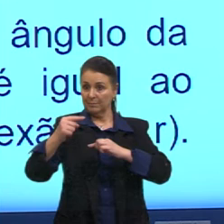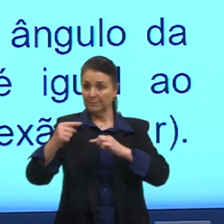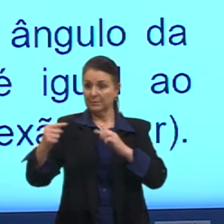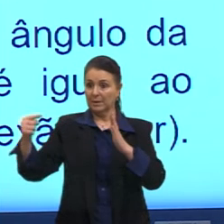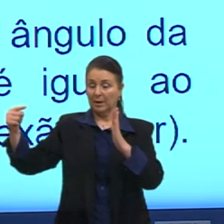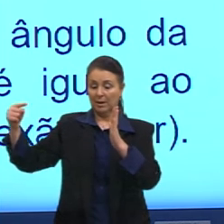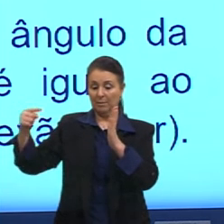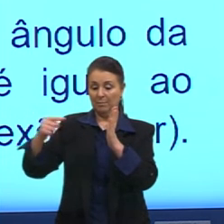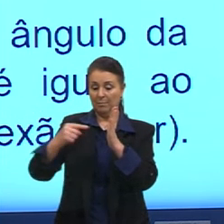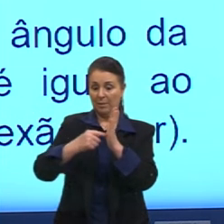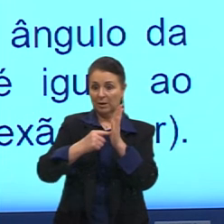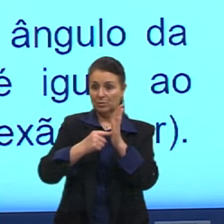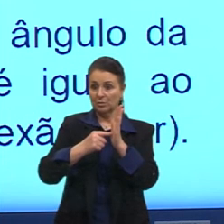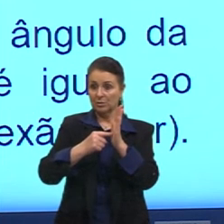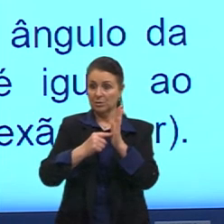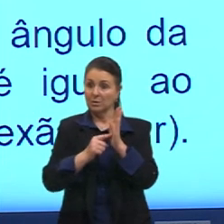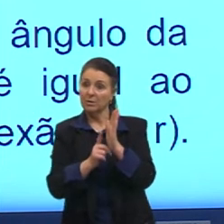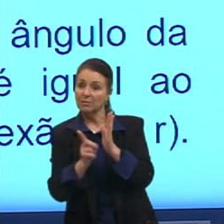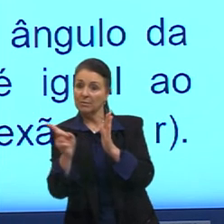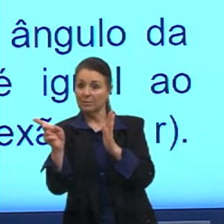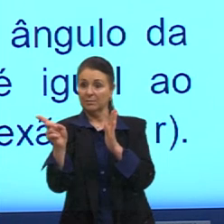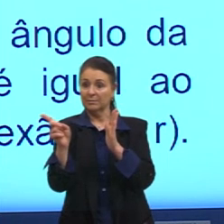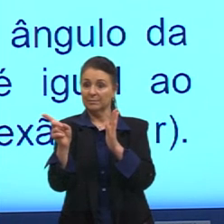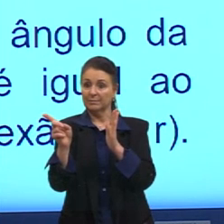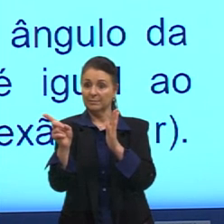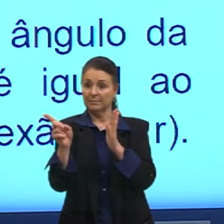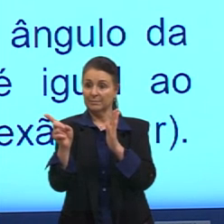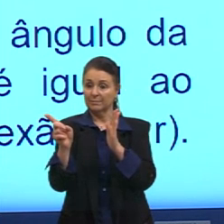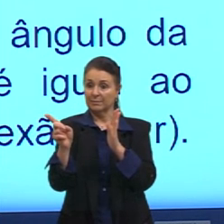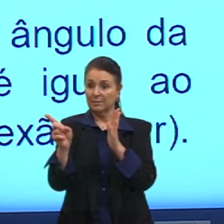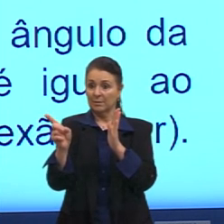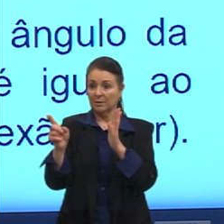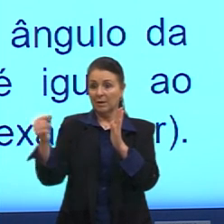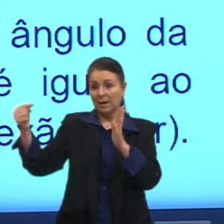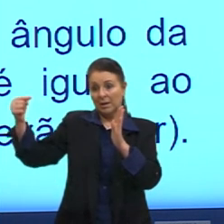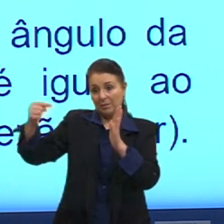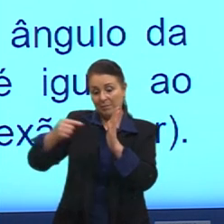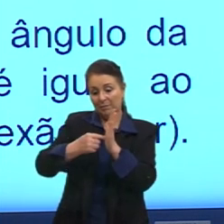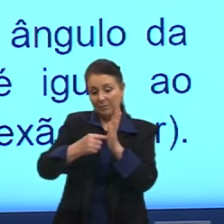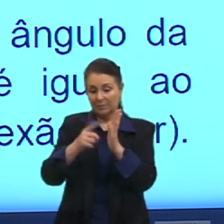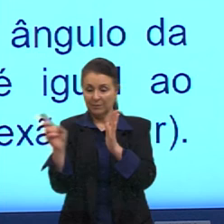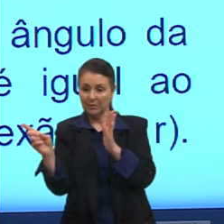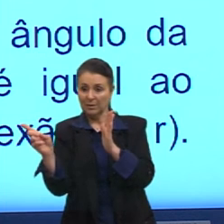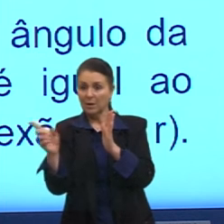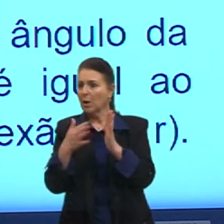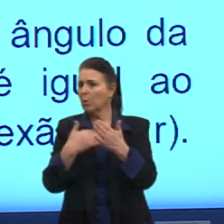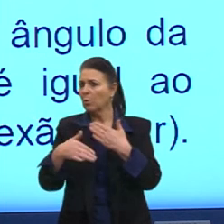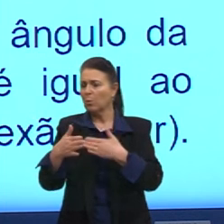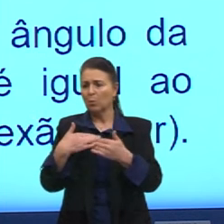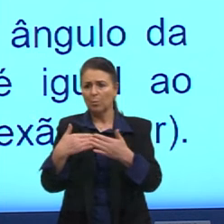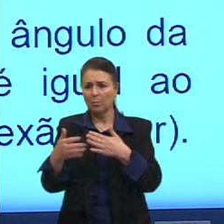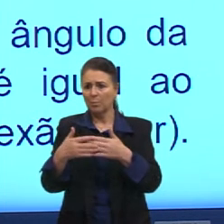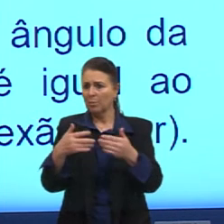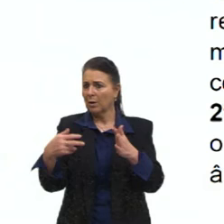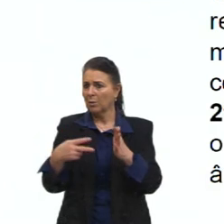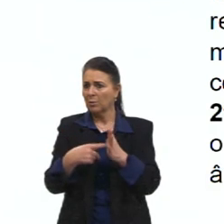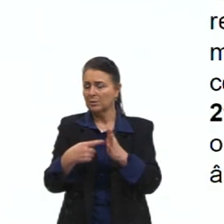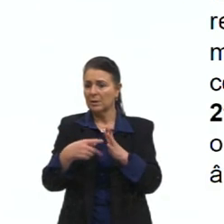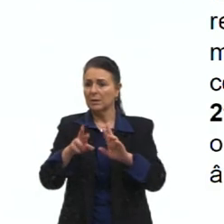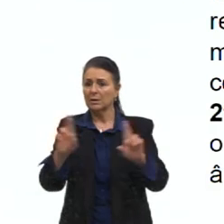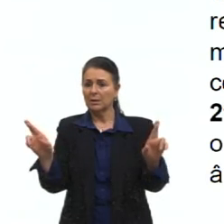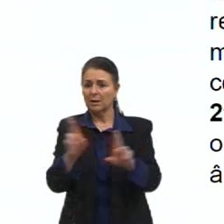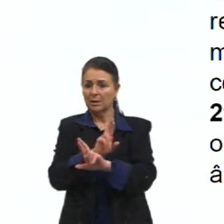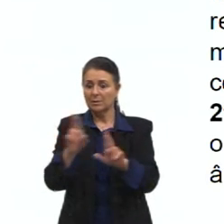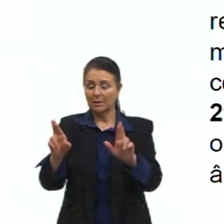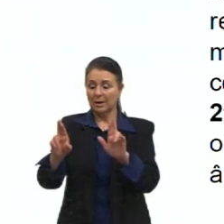e volta. Mesma coisa, tá? Ela vai bater, então, em algum obstáculo. E a gente vai ver que isso aqui está muito relacionado com a questão